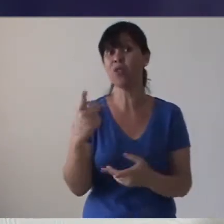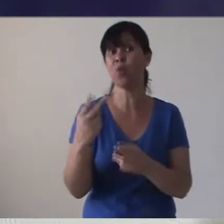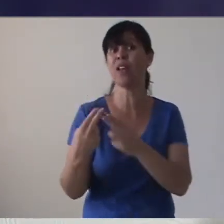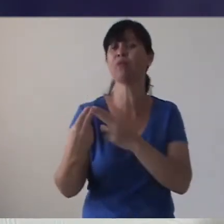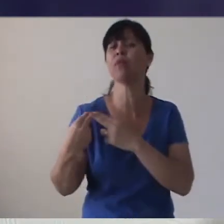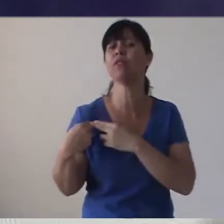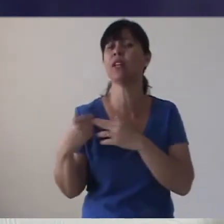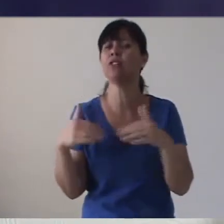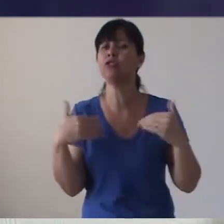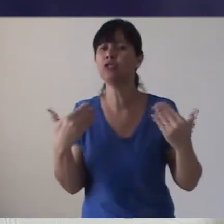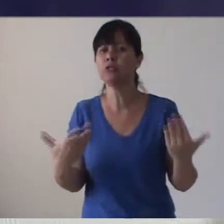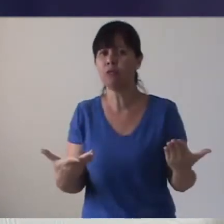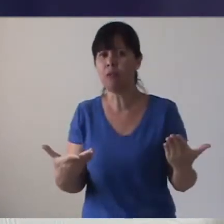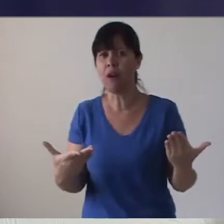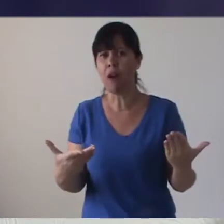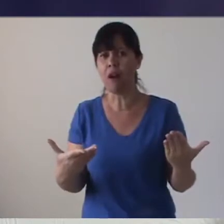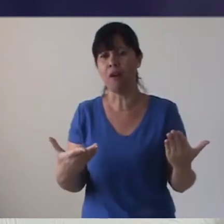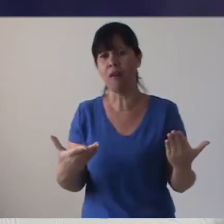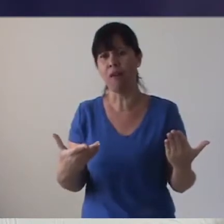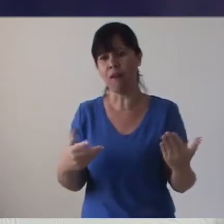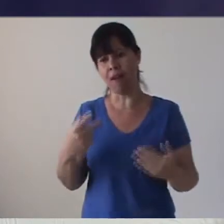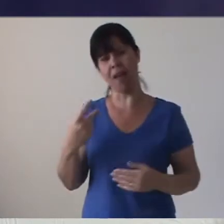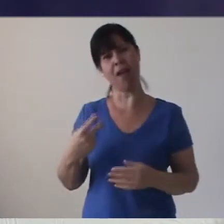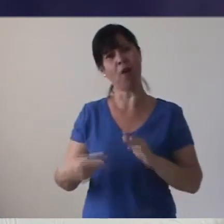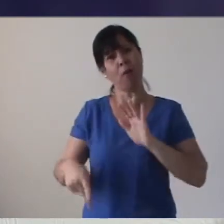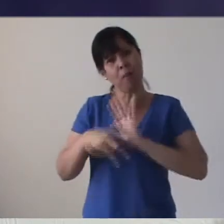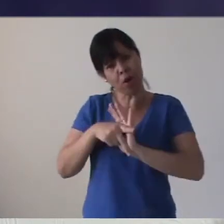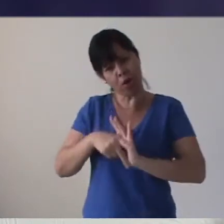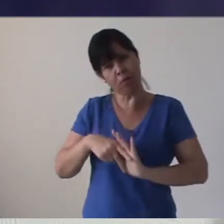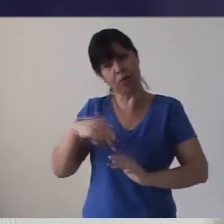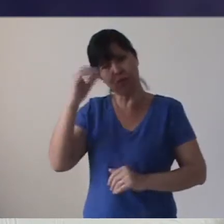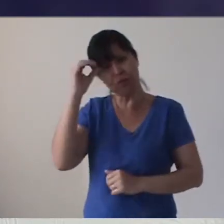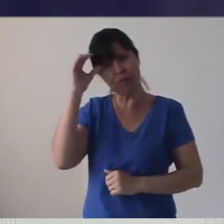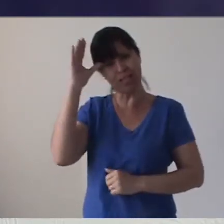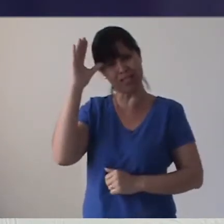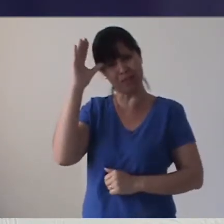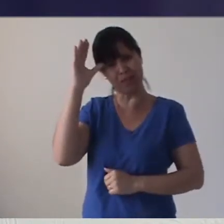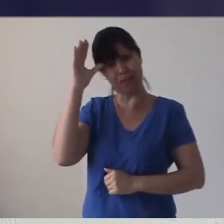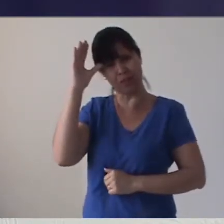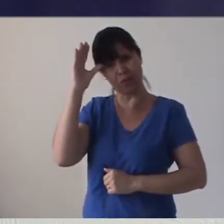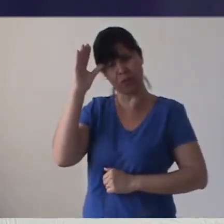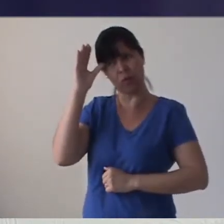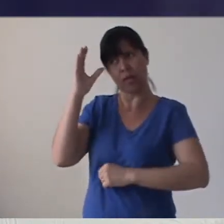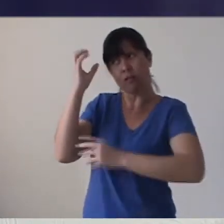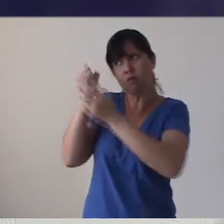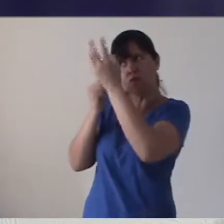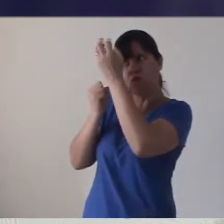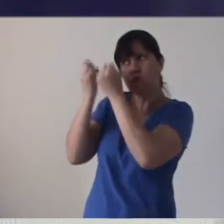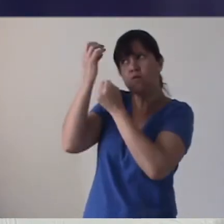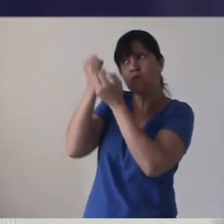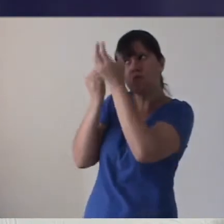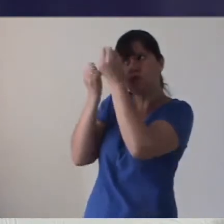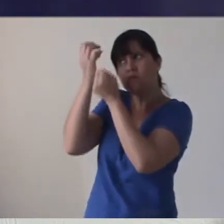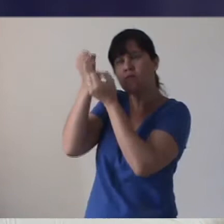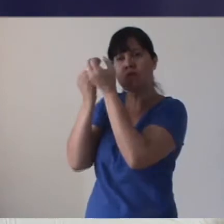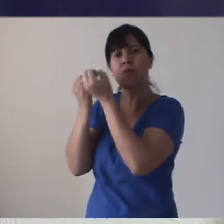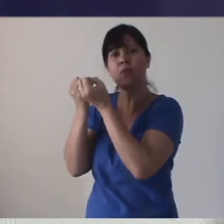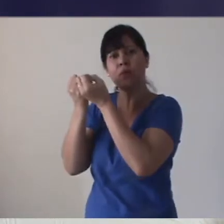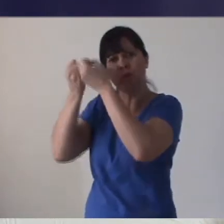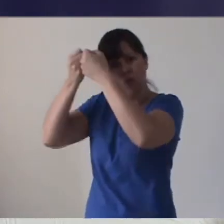Nesta nova situação. E não, assim, não começar com as desculpas, porque não tem mais o que